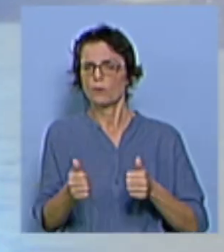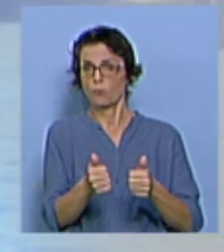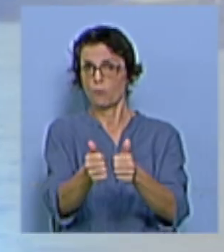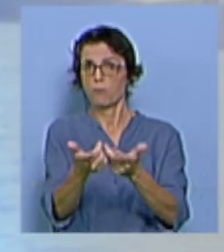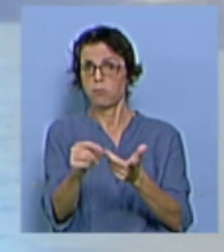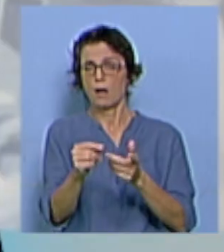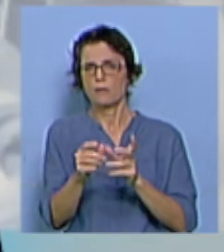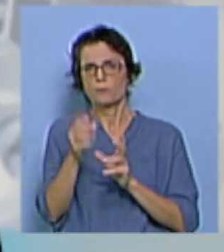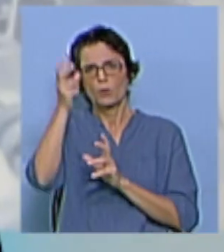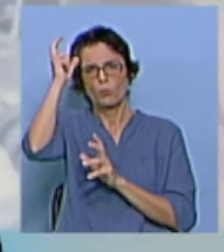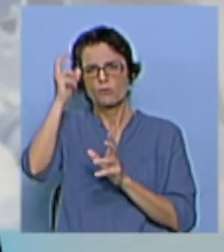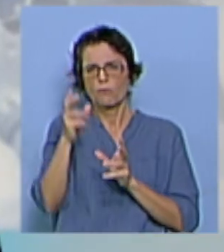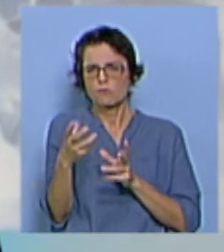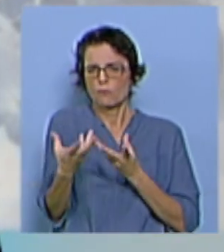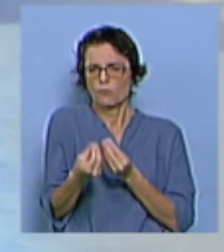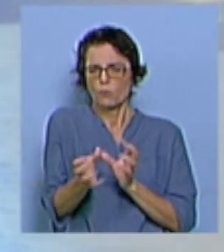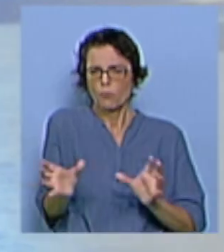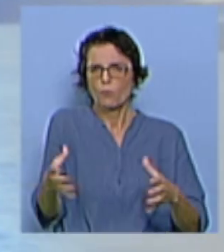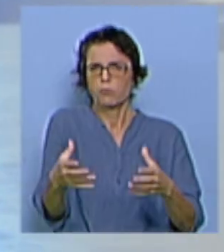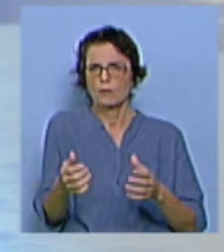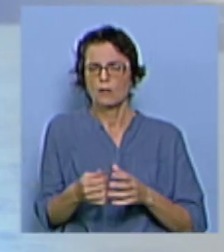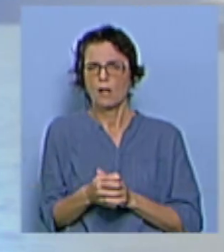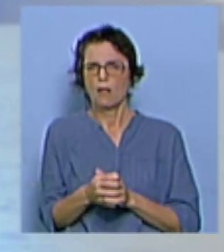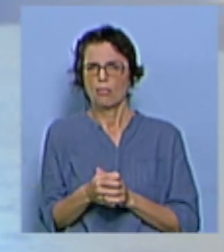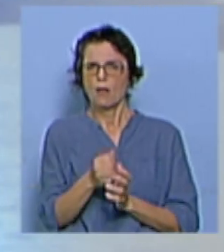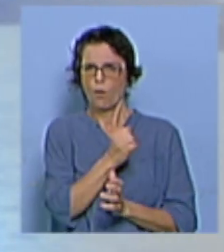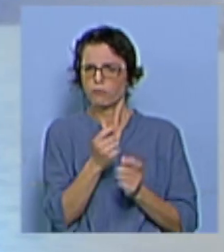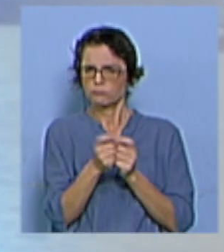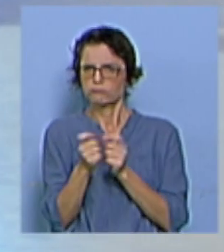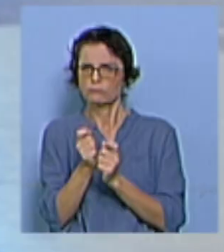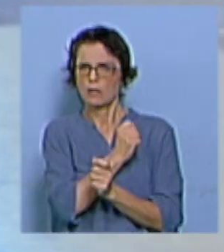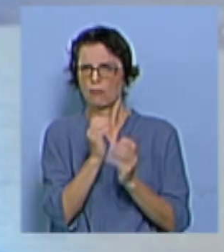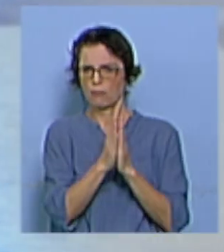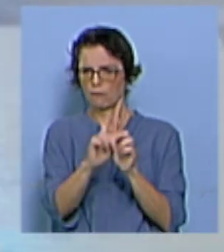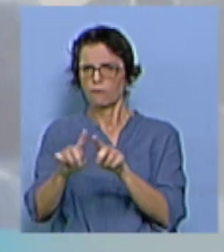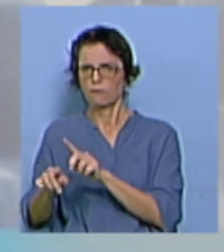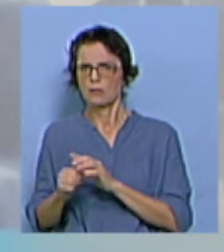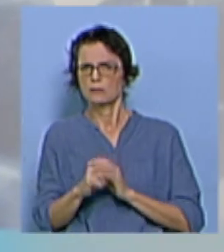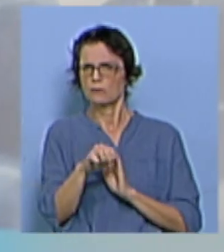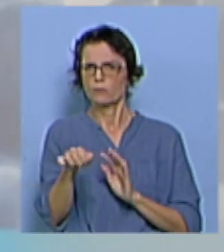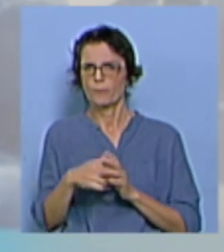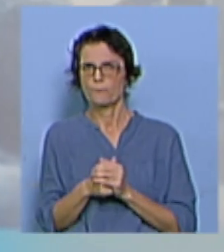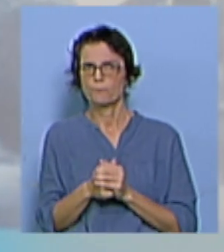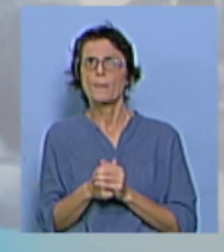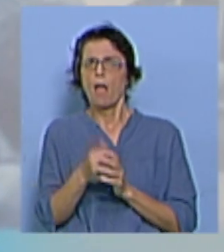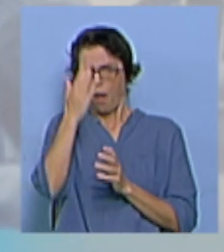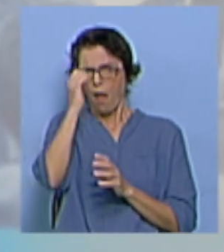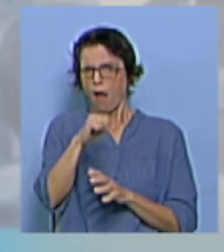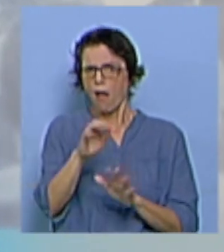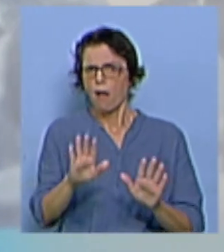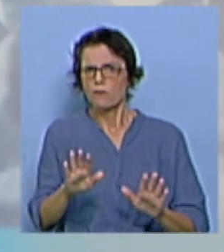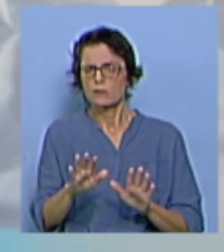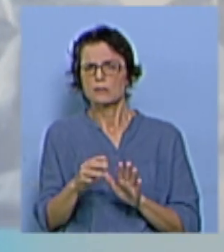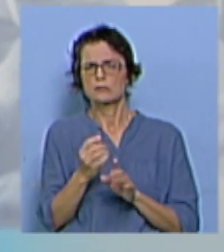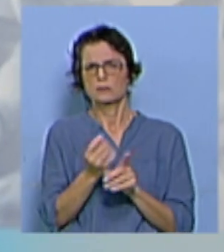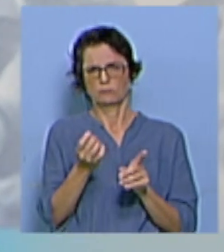é? Juntaram-se ou aproximaram-se neste contexto da pandemia? Eu acho que sim. O eco que as pessoas têm